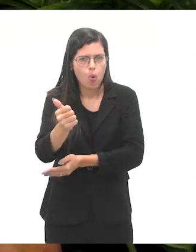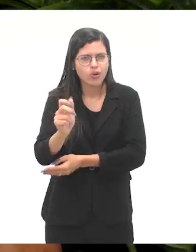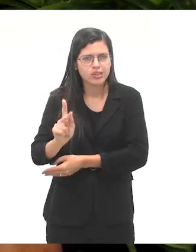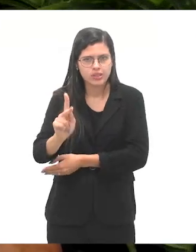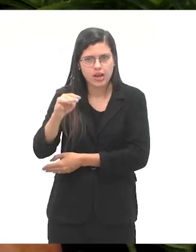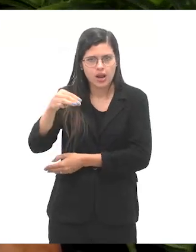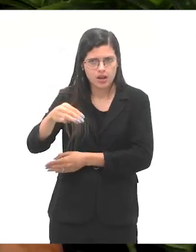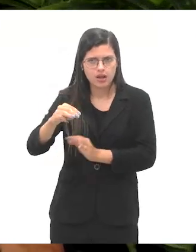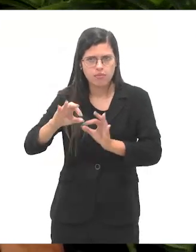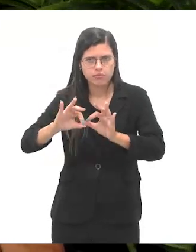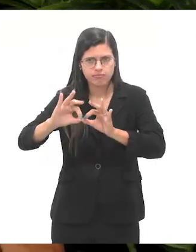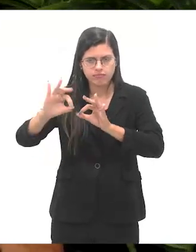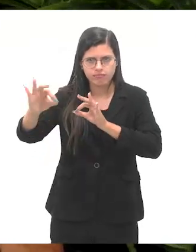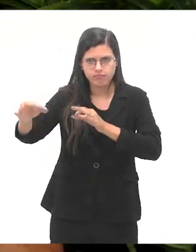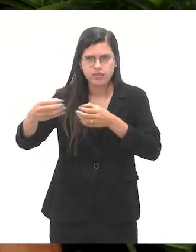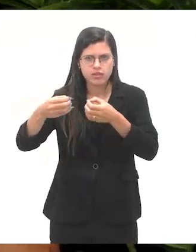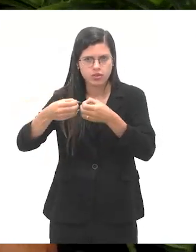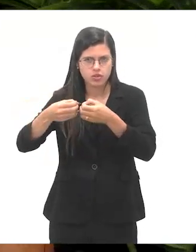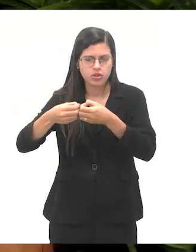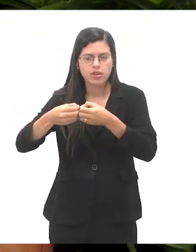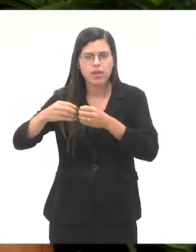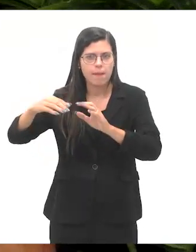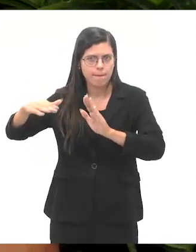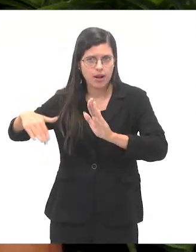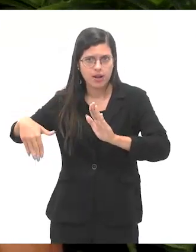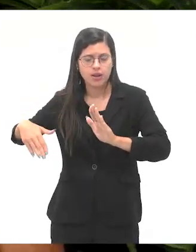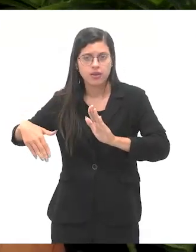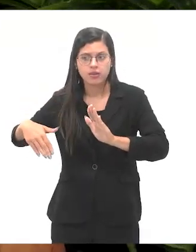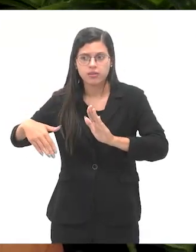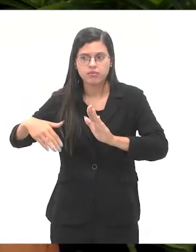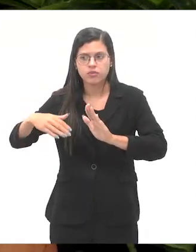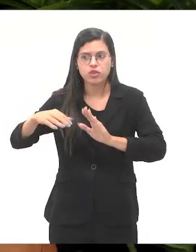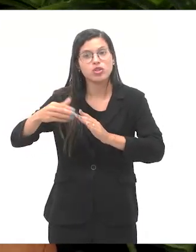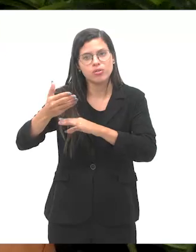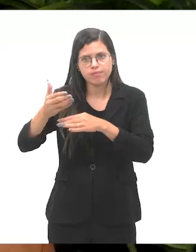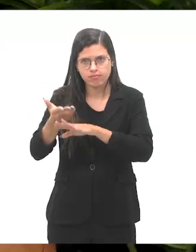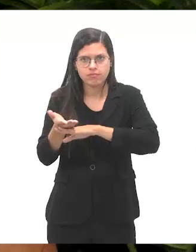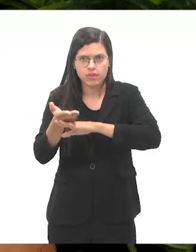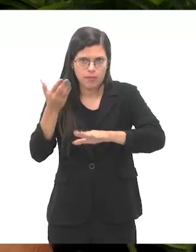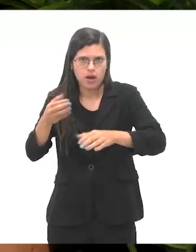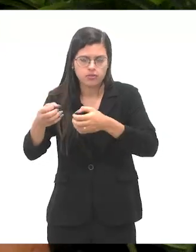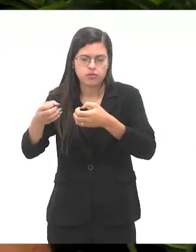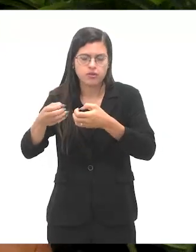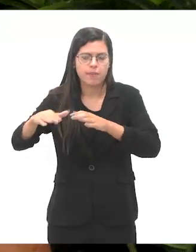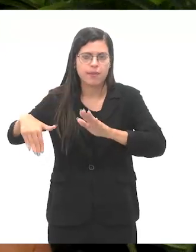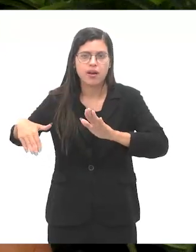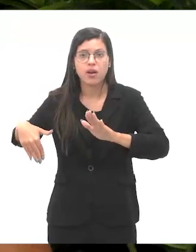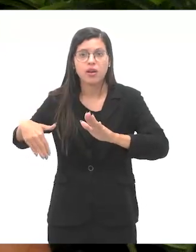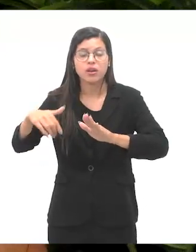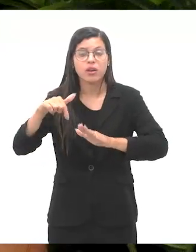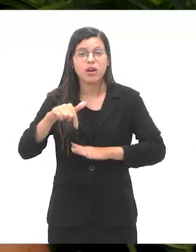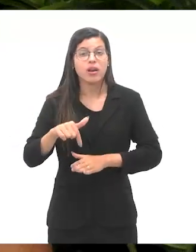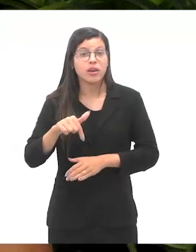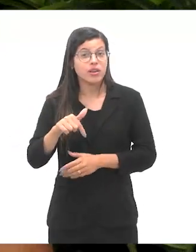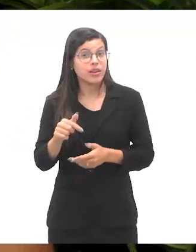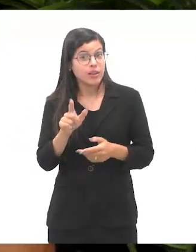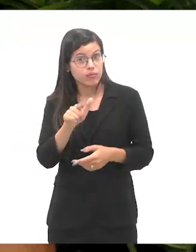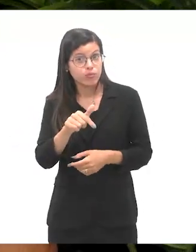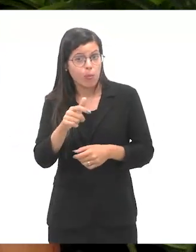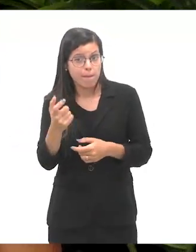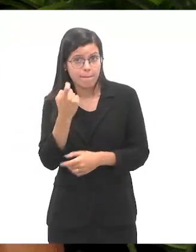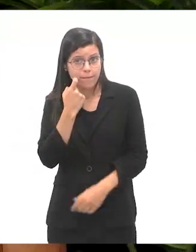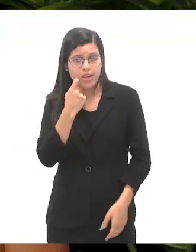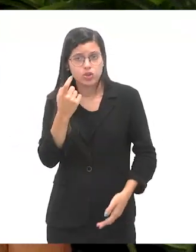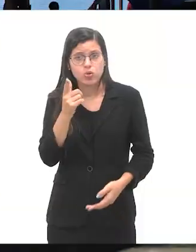11 quilômetros de distância da costa. E os pescados capturados pelos pescadores artesanais da Colônia Z13 é